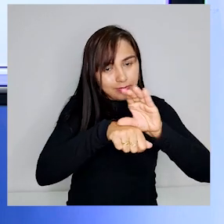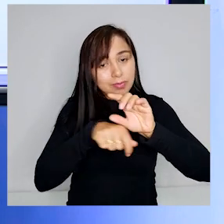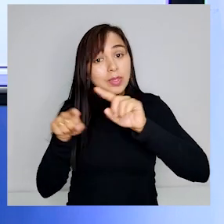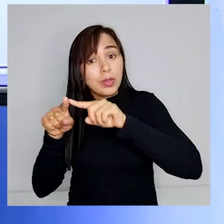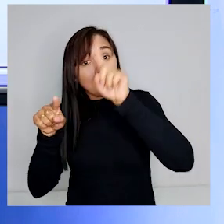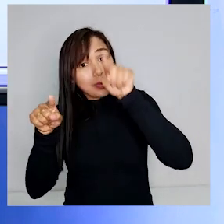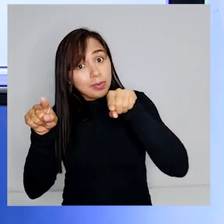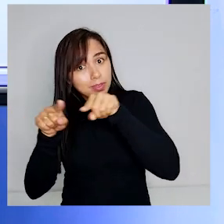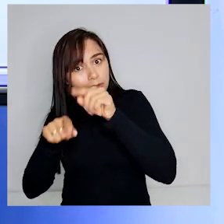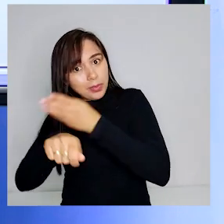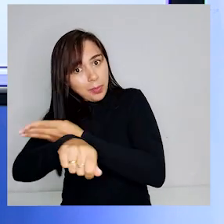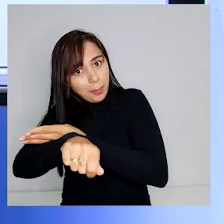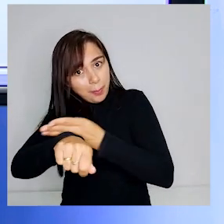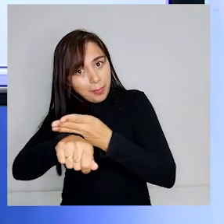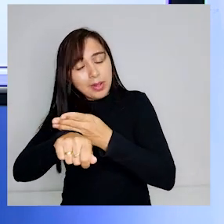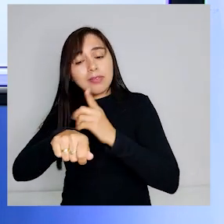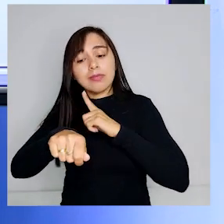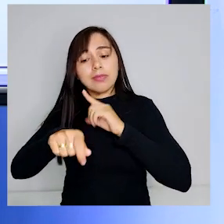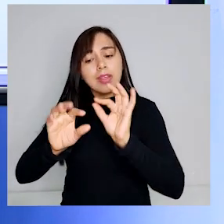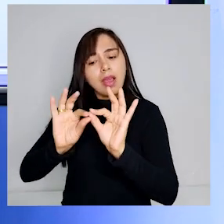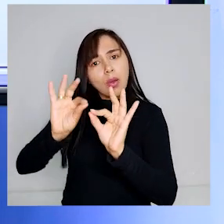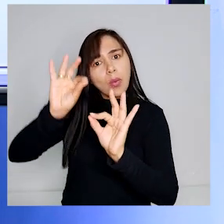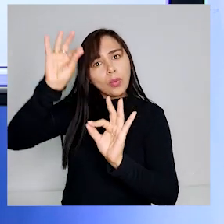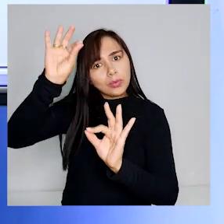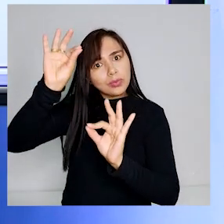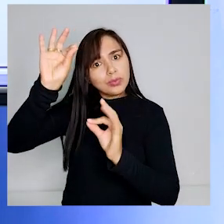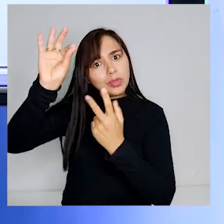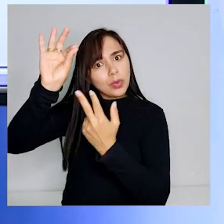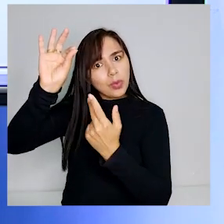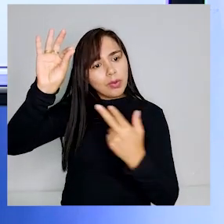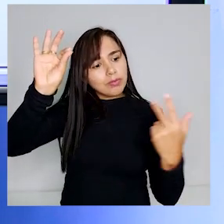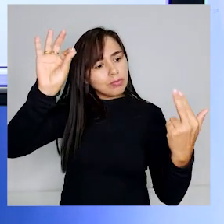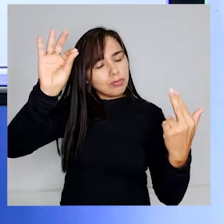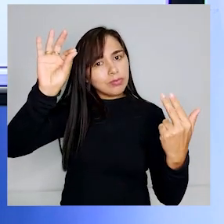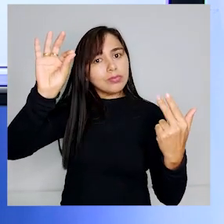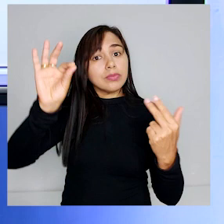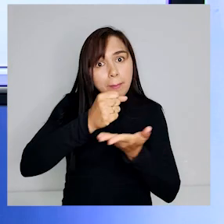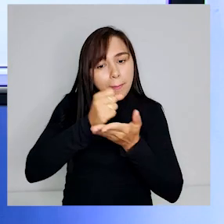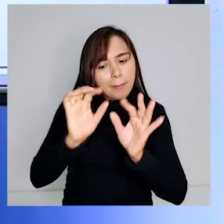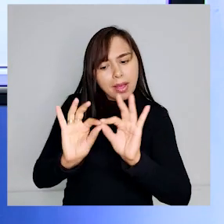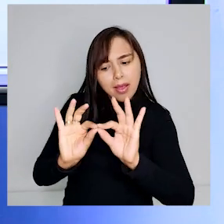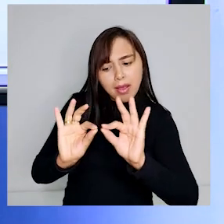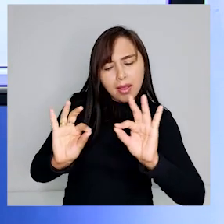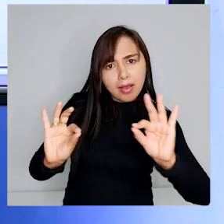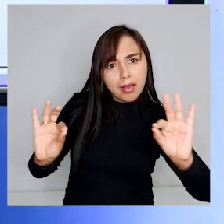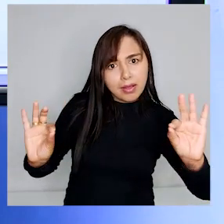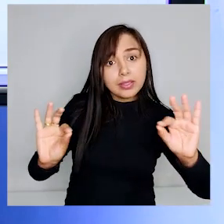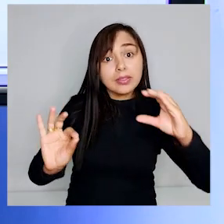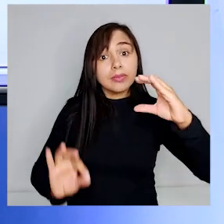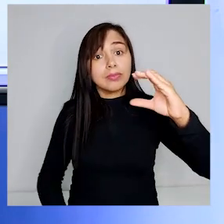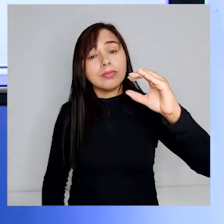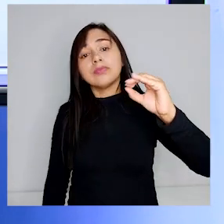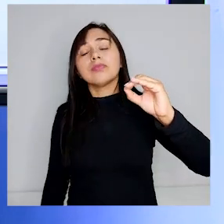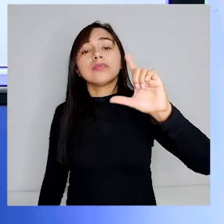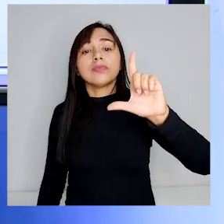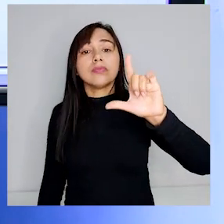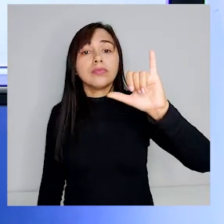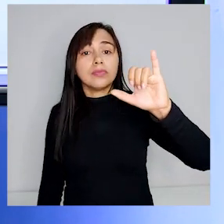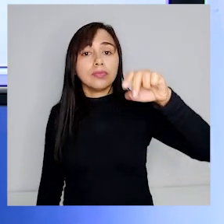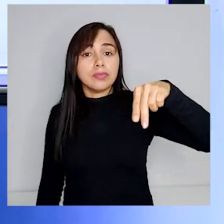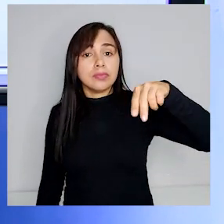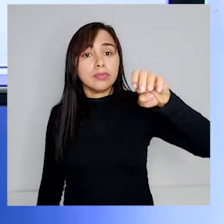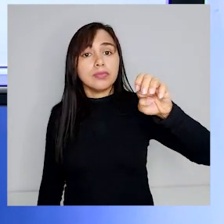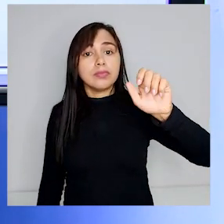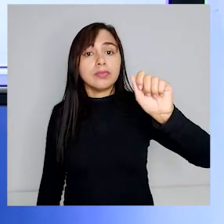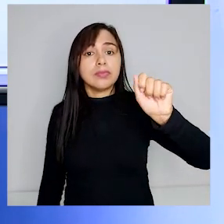vão ter a mesma altura. E pelo fato das bases dos triângulos serem colineares, porque elas estão